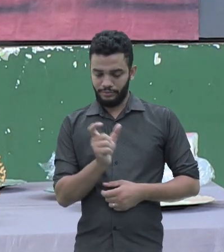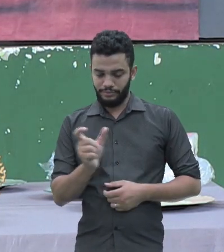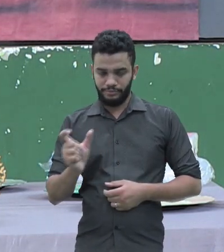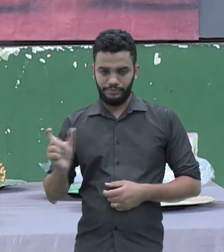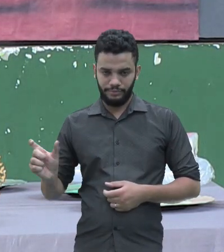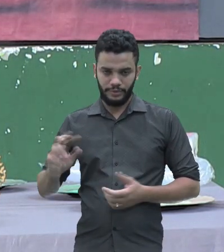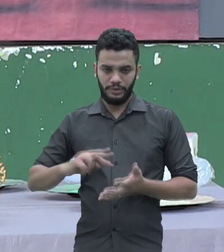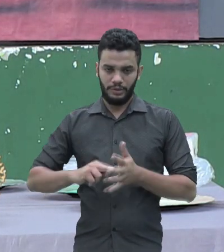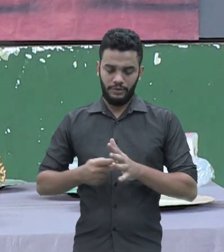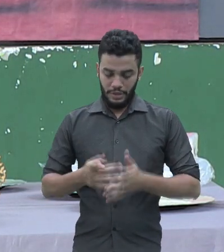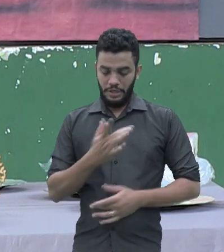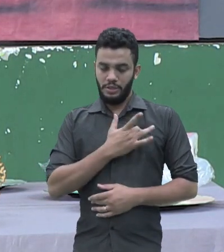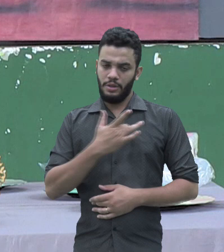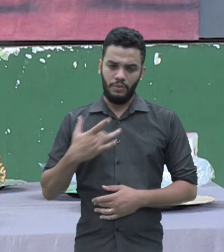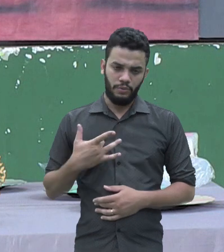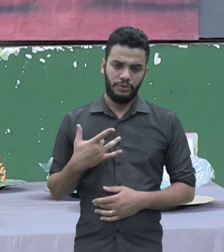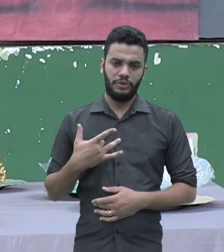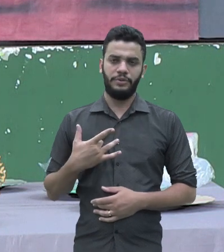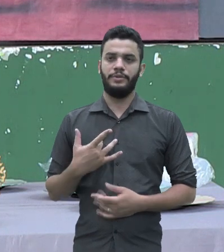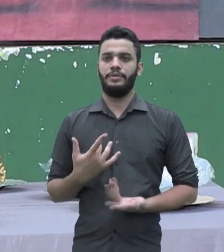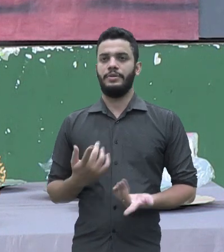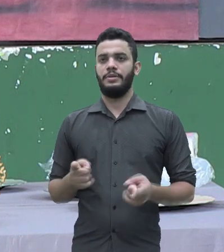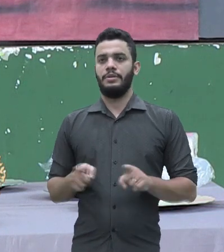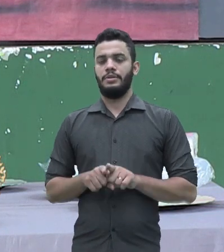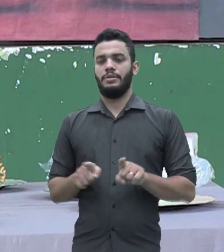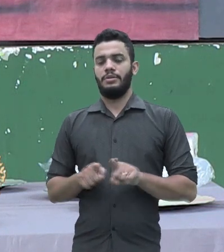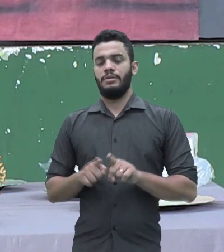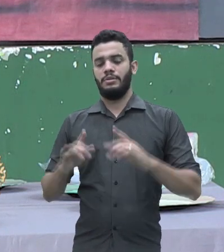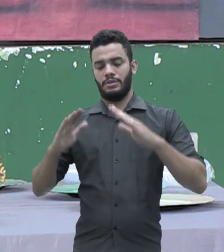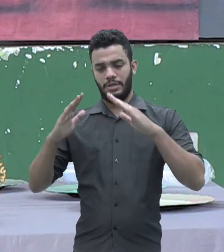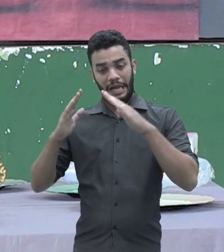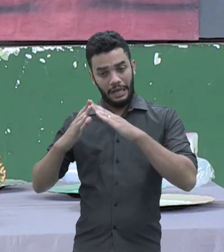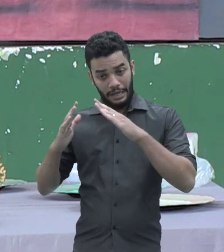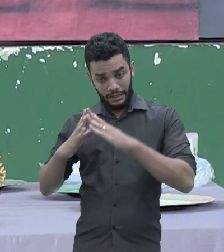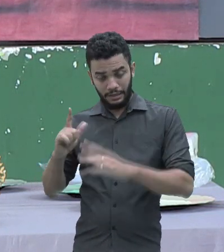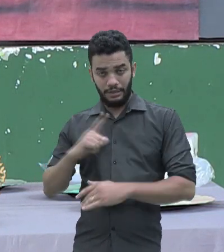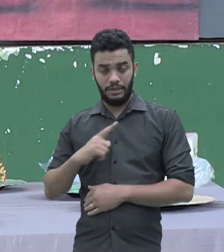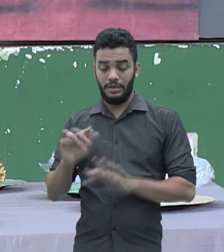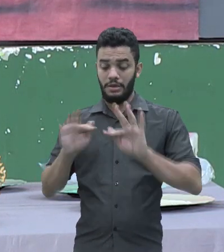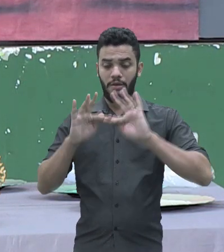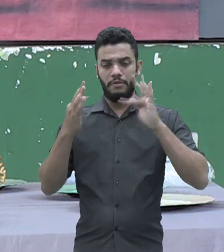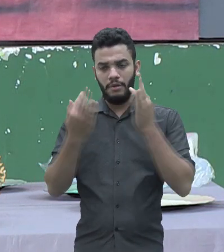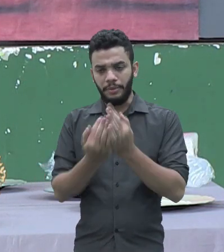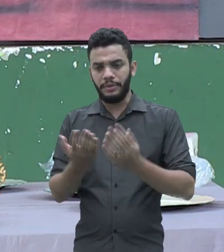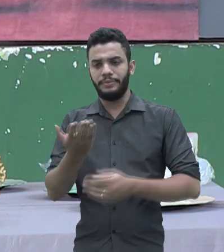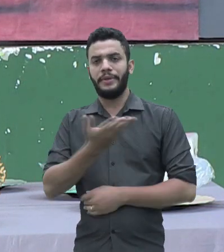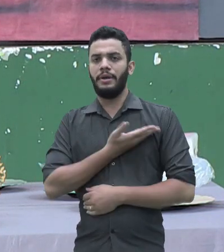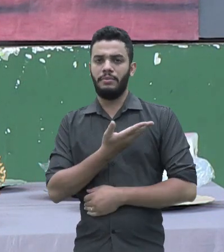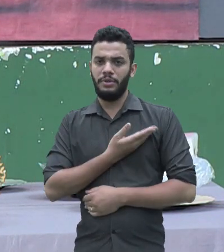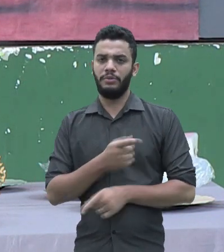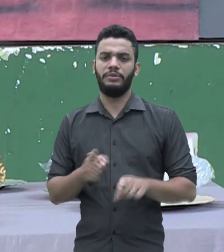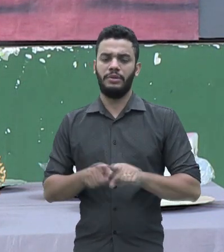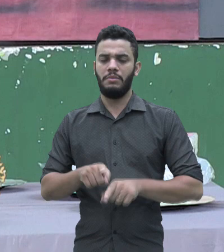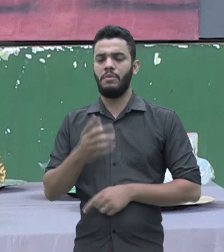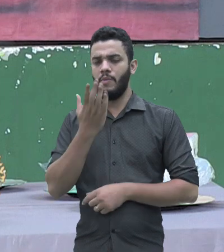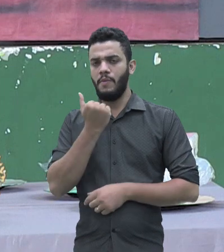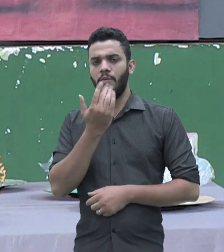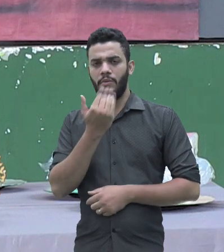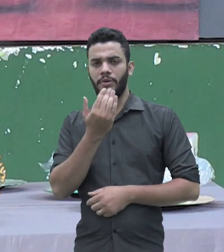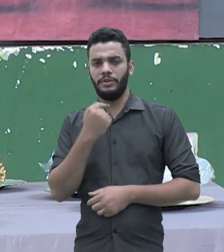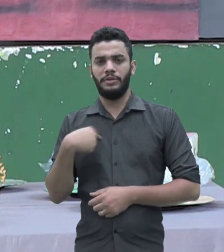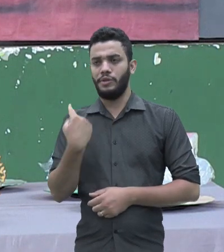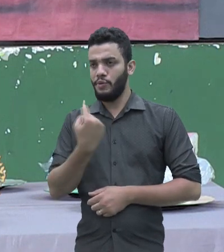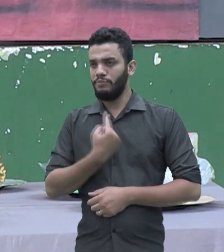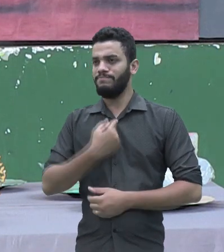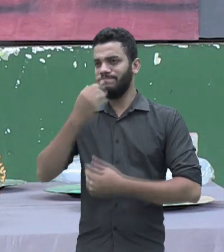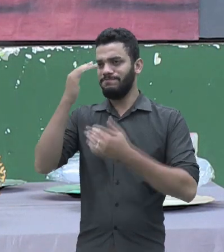os princípios básicos que a gratidão, né, que o Thanksgiving Day, né, se remete, né? Então, nós temos para